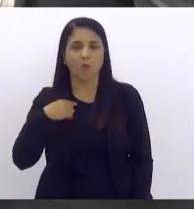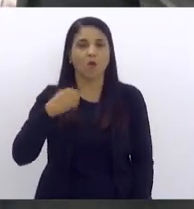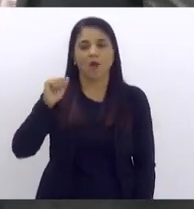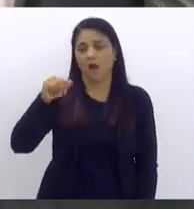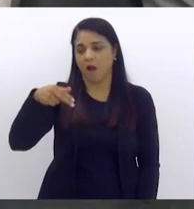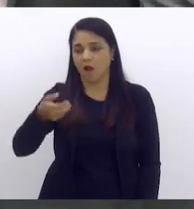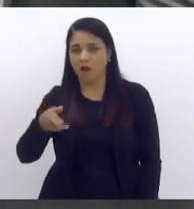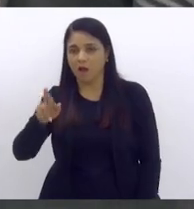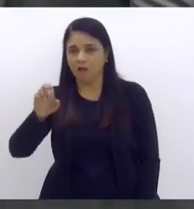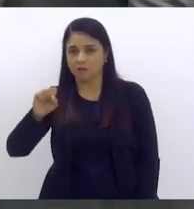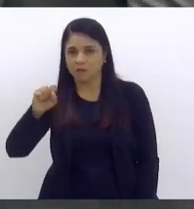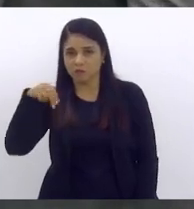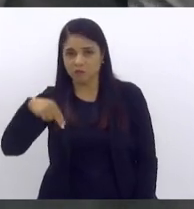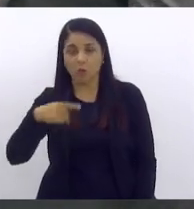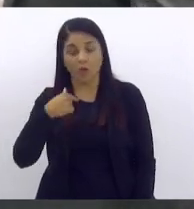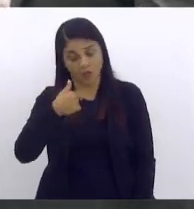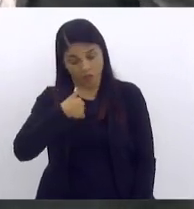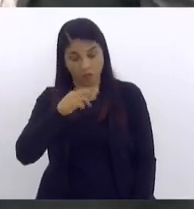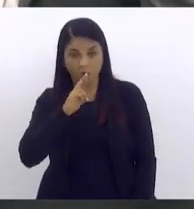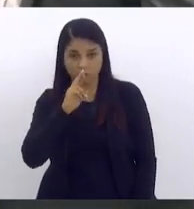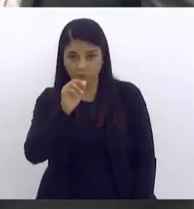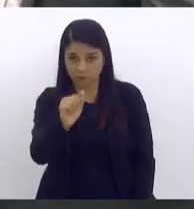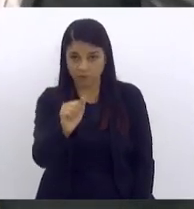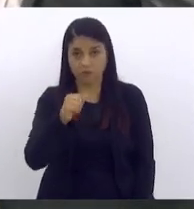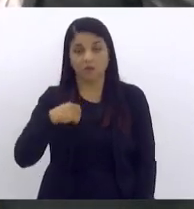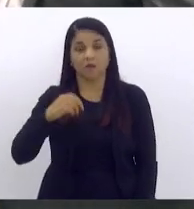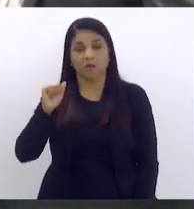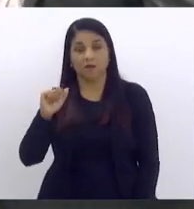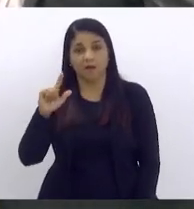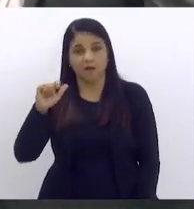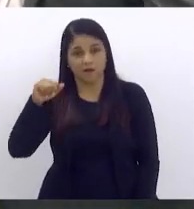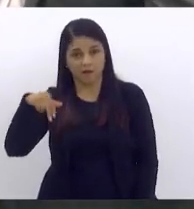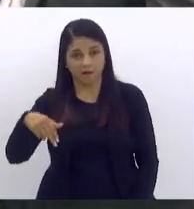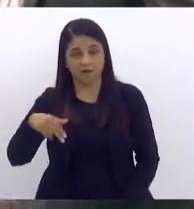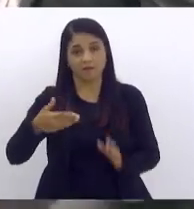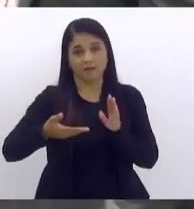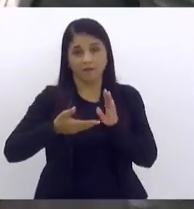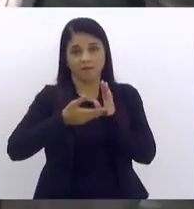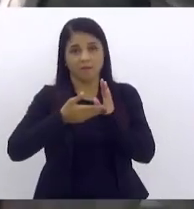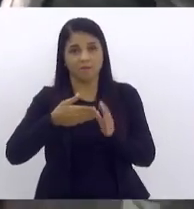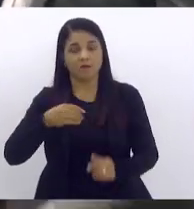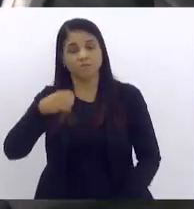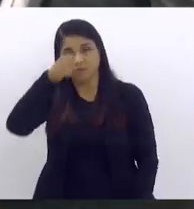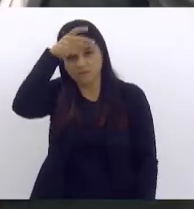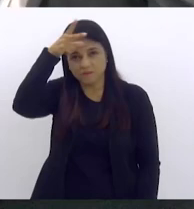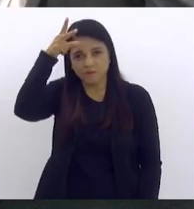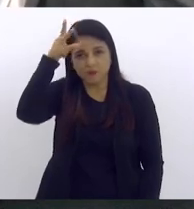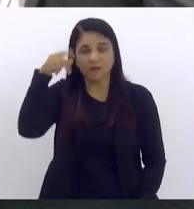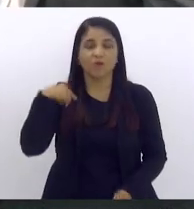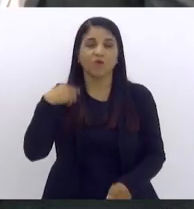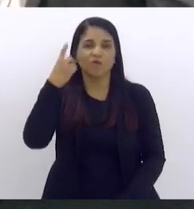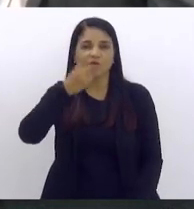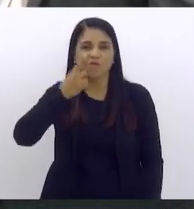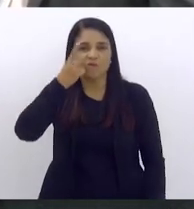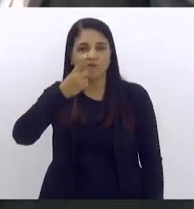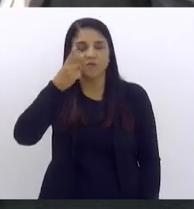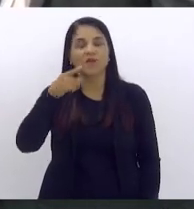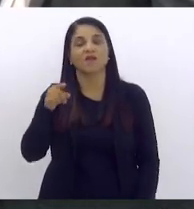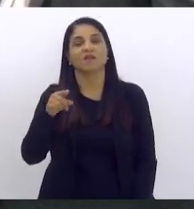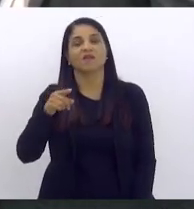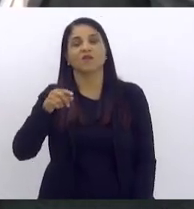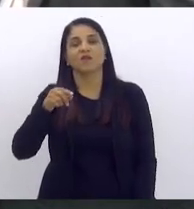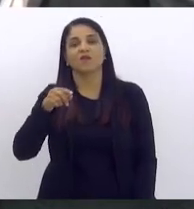Alan Lopes, eu, deputado Rodrigo Amorim, e na Câmara Municipal, o vereador Rogério Amorim e o vereador Carlos